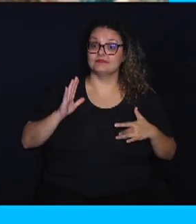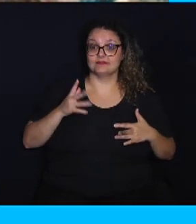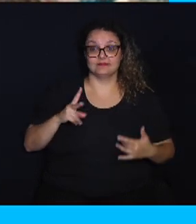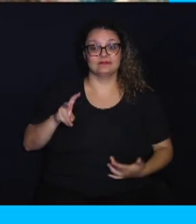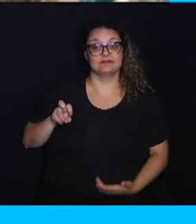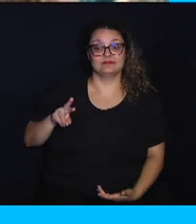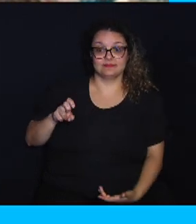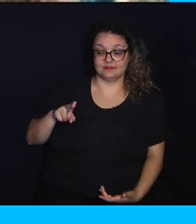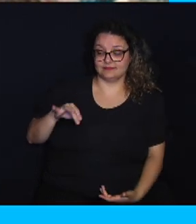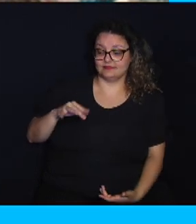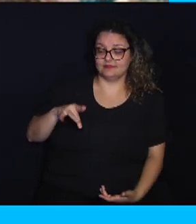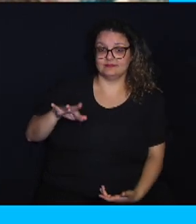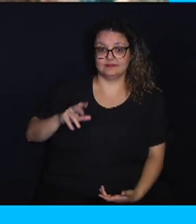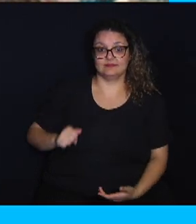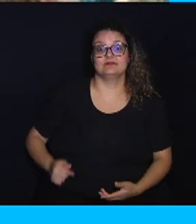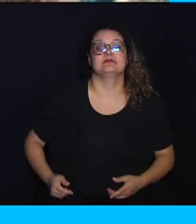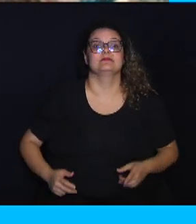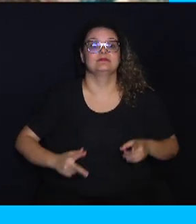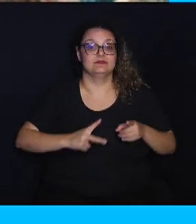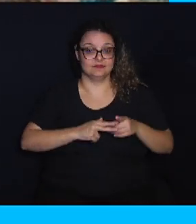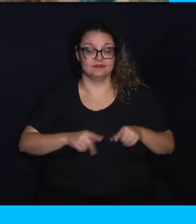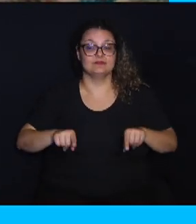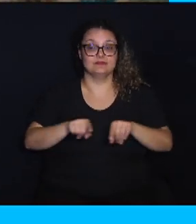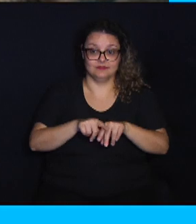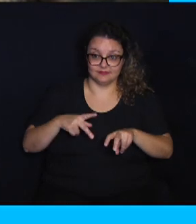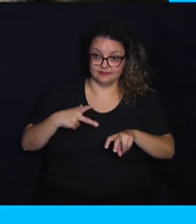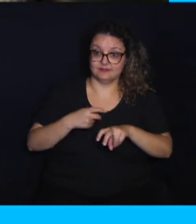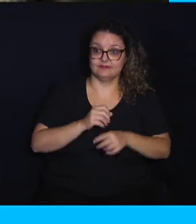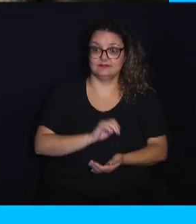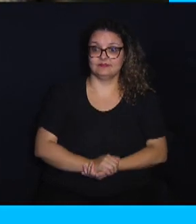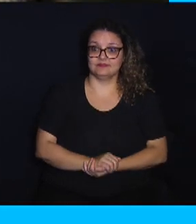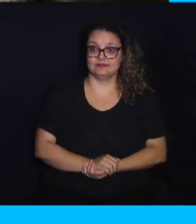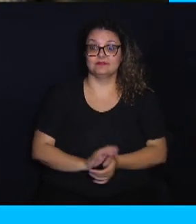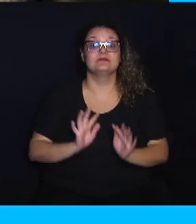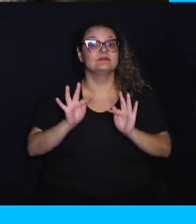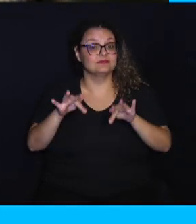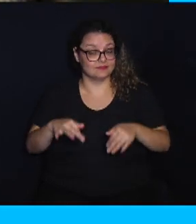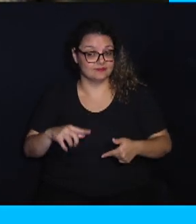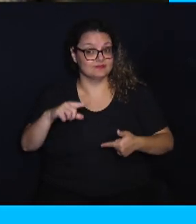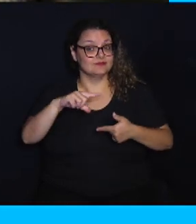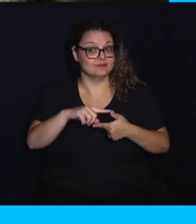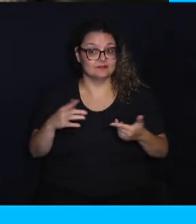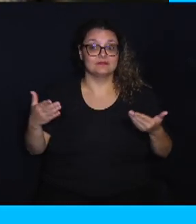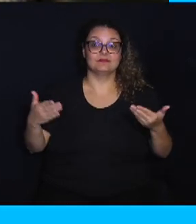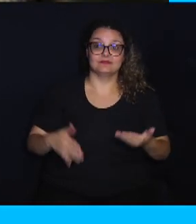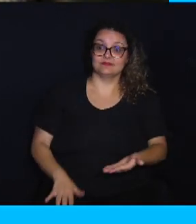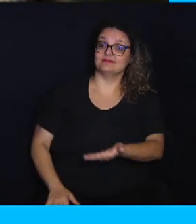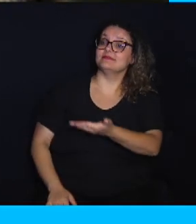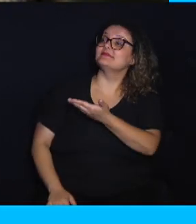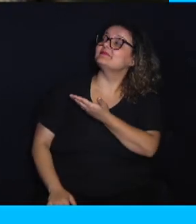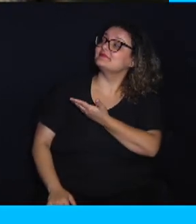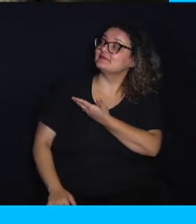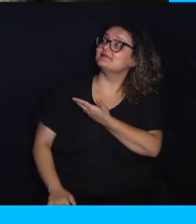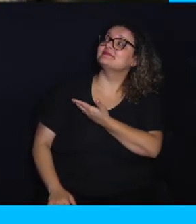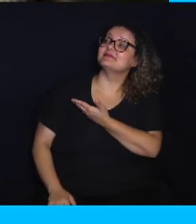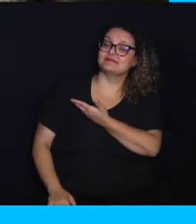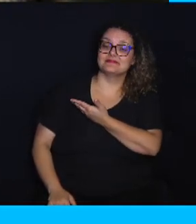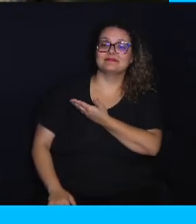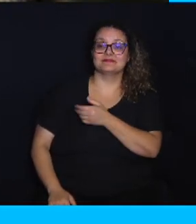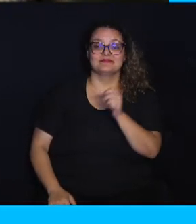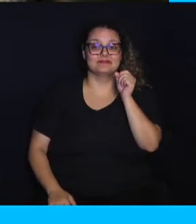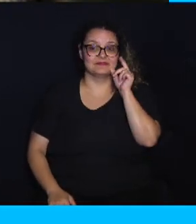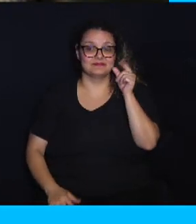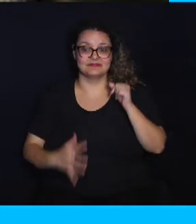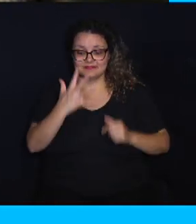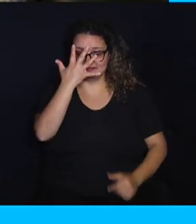vermifugado, castrado e também vacinado. A gente encerra o quadro de hoje com a Pitoca, essa gatinha